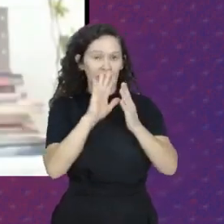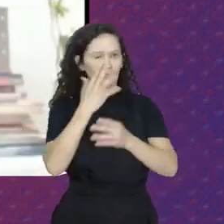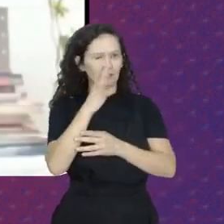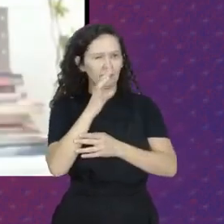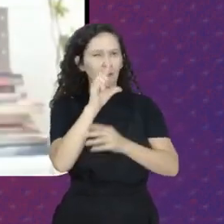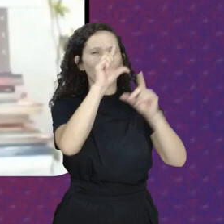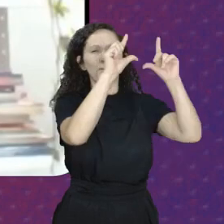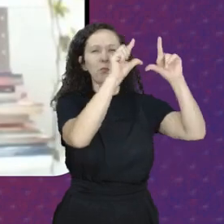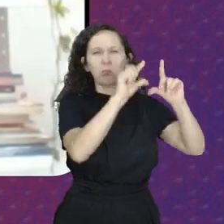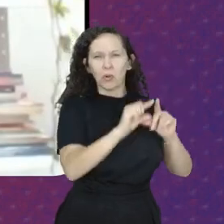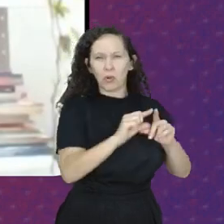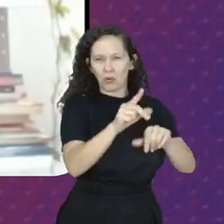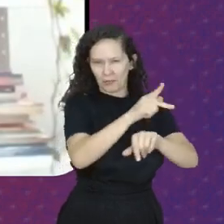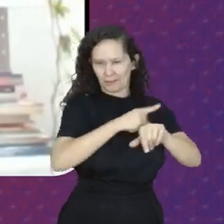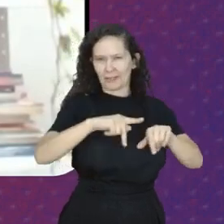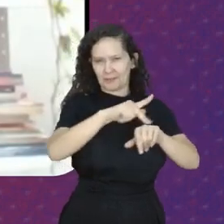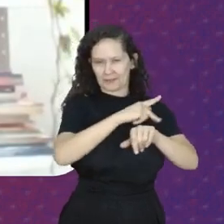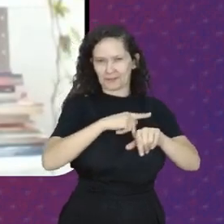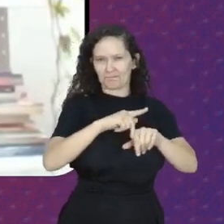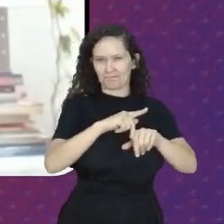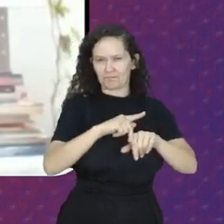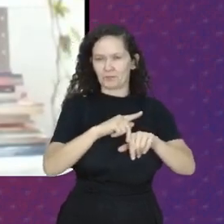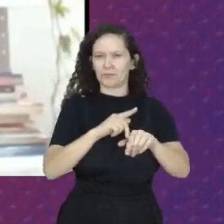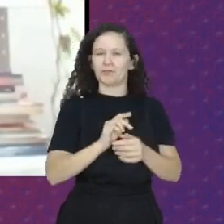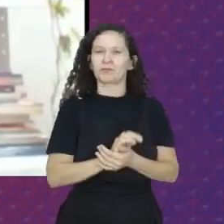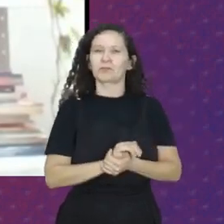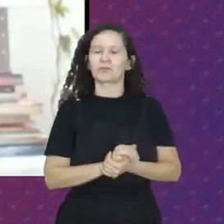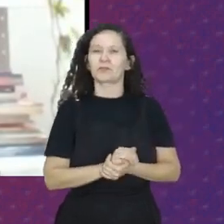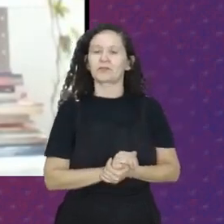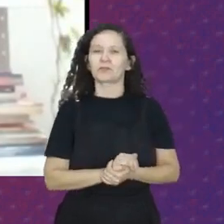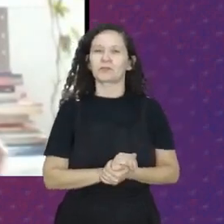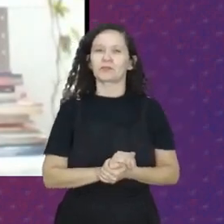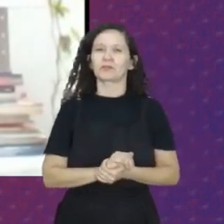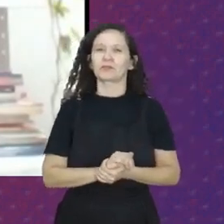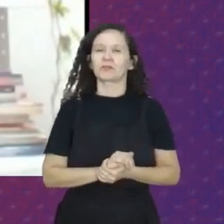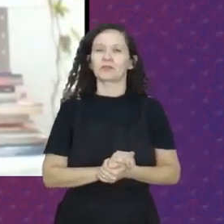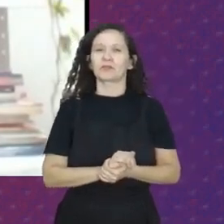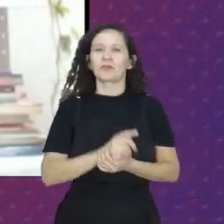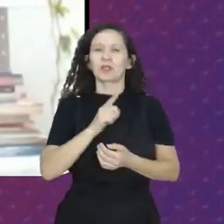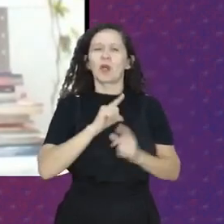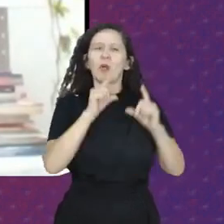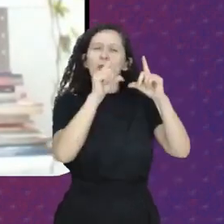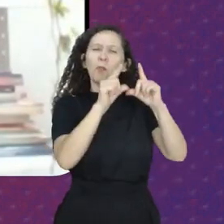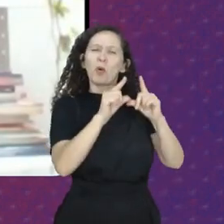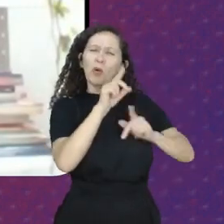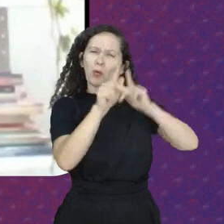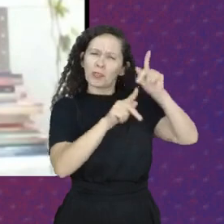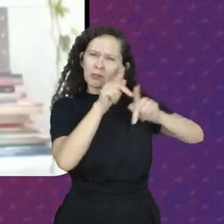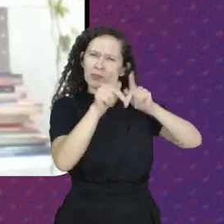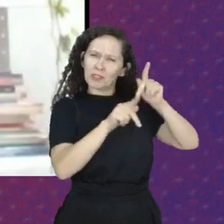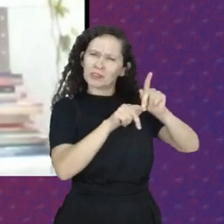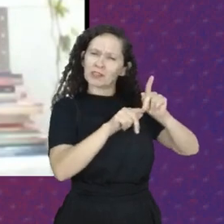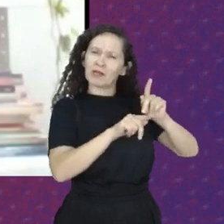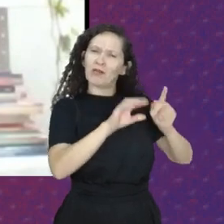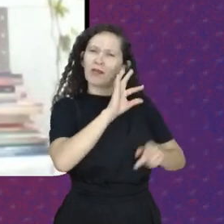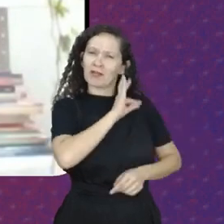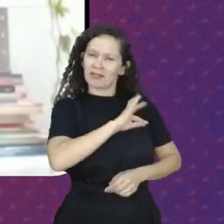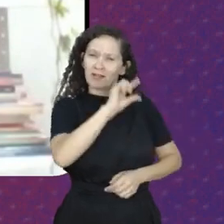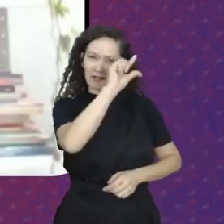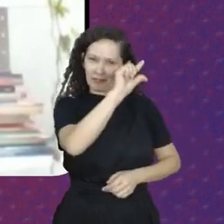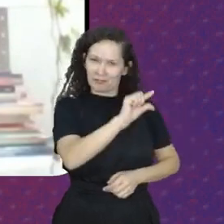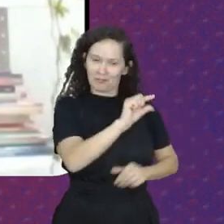mais baixa no país, aquele quintil mais baixo de renda da